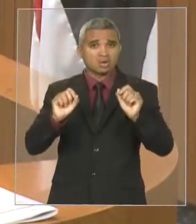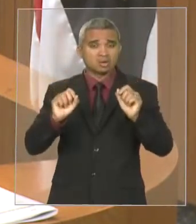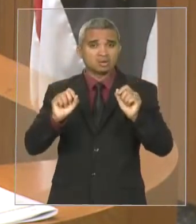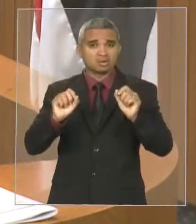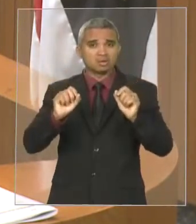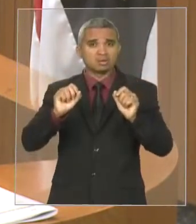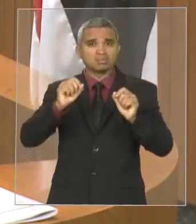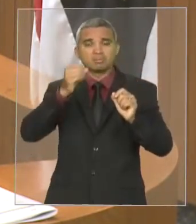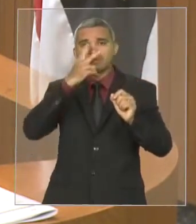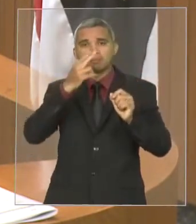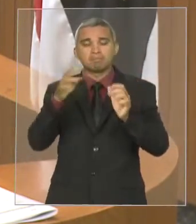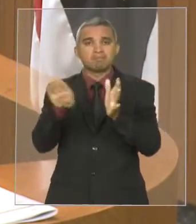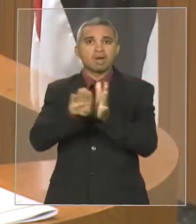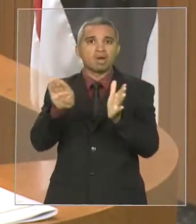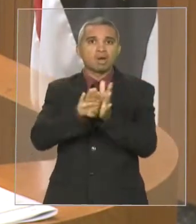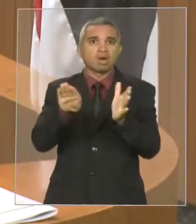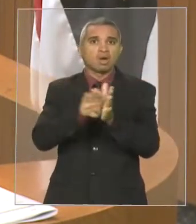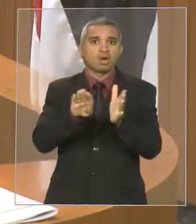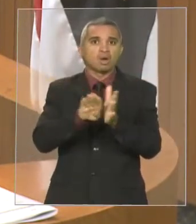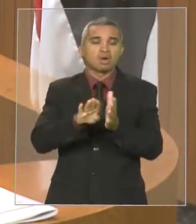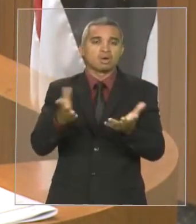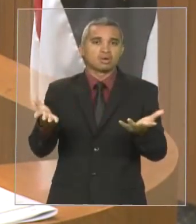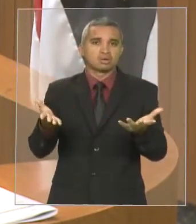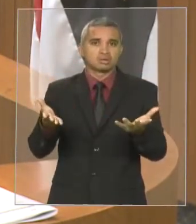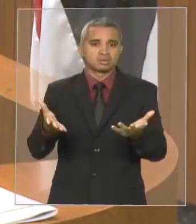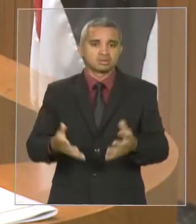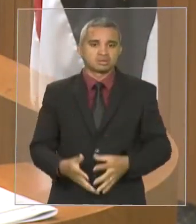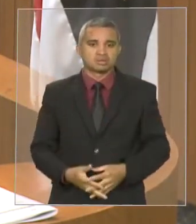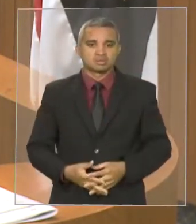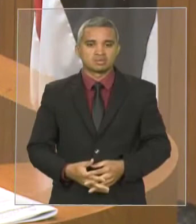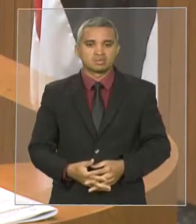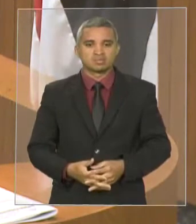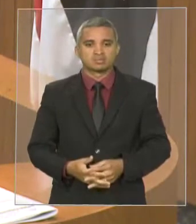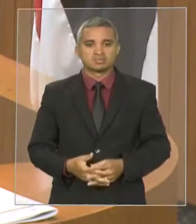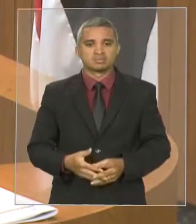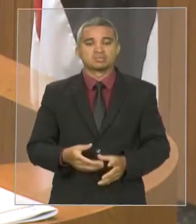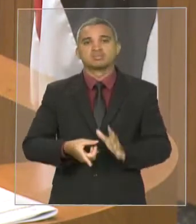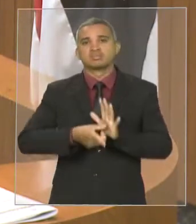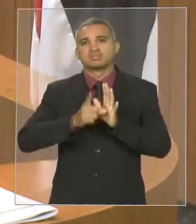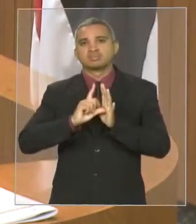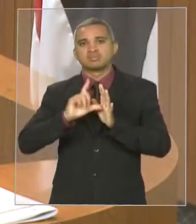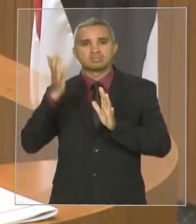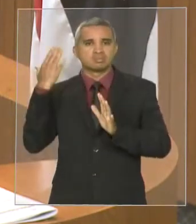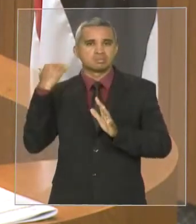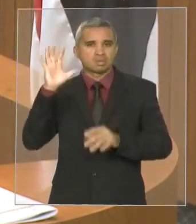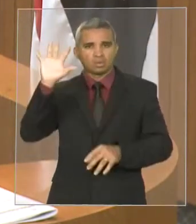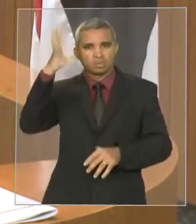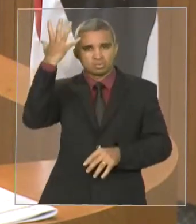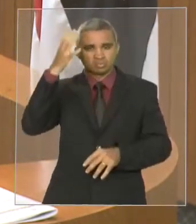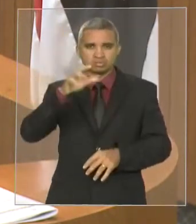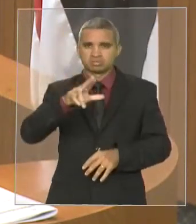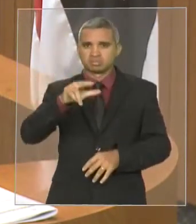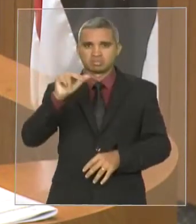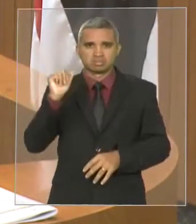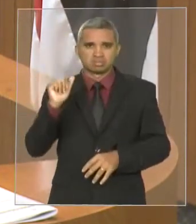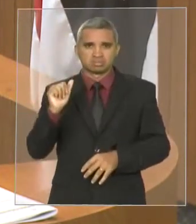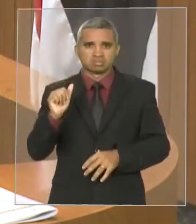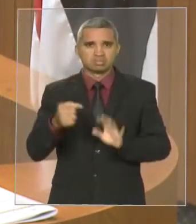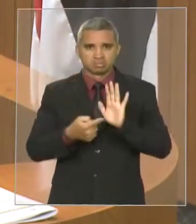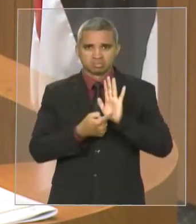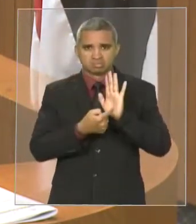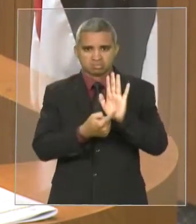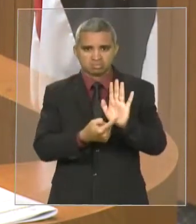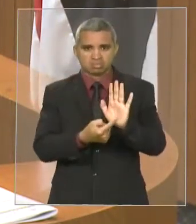da Secretaria-Geral da Mesa desta Casa. Eu tenho certeza que isso nunca aconteceu nesse parlamento, deputado Edilásio Júnior. Nós temos